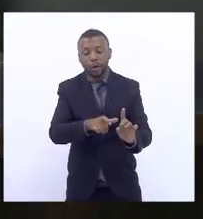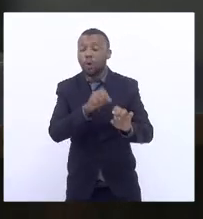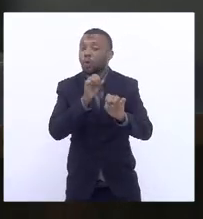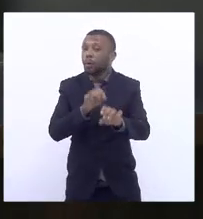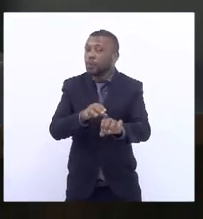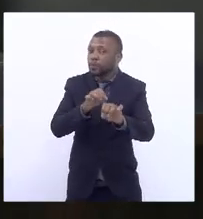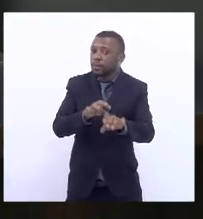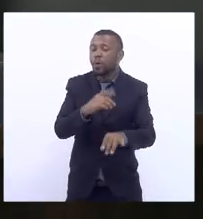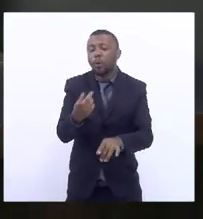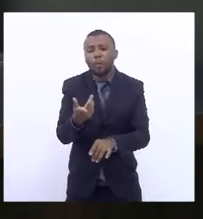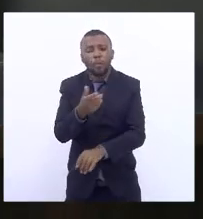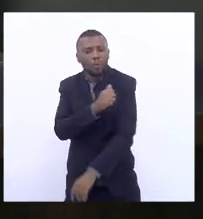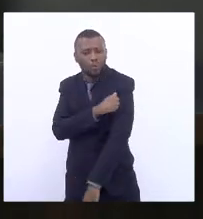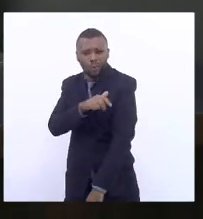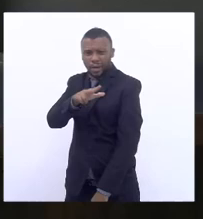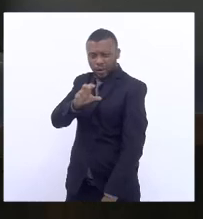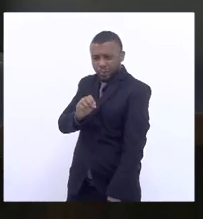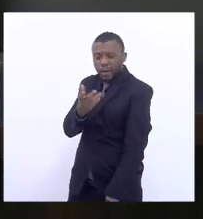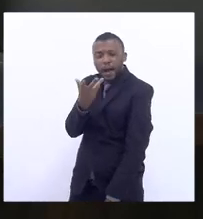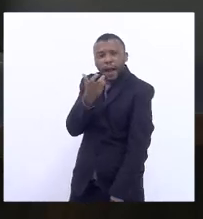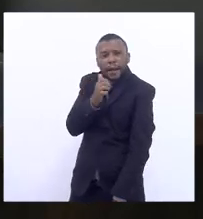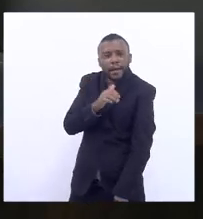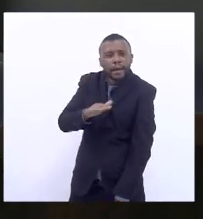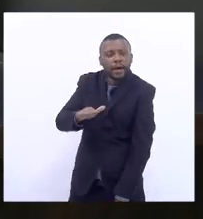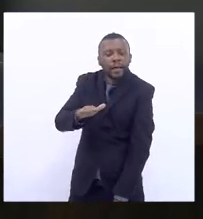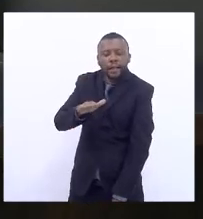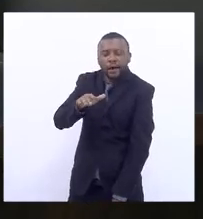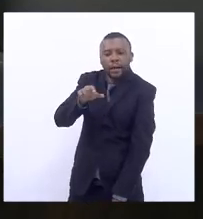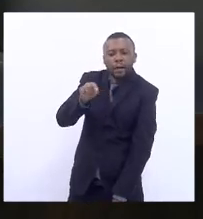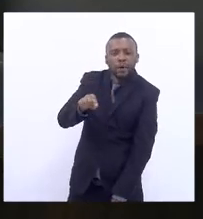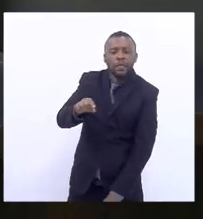uma criança totalmente